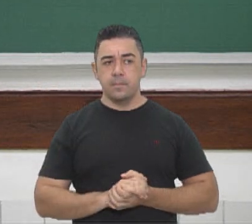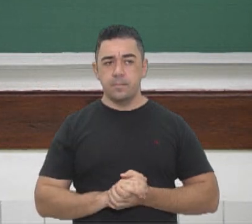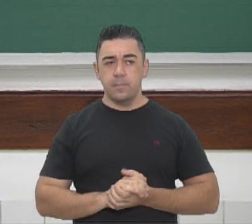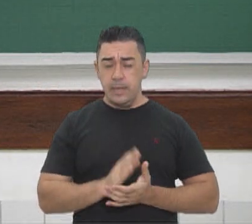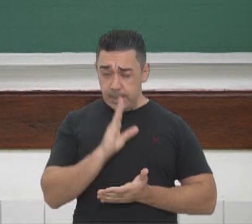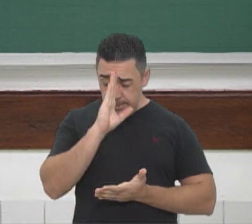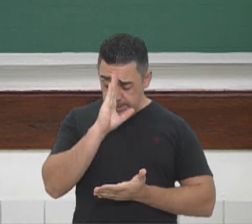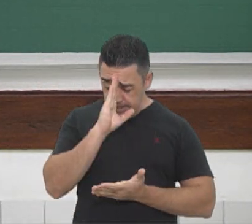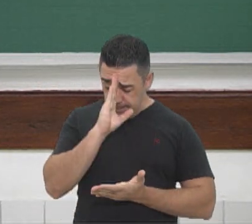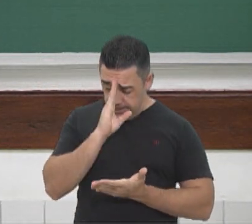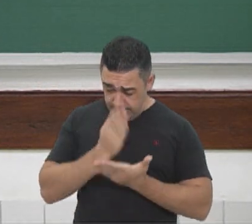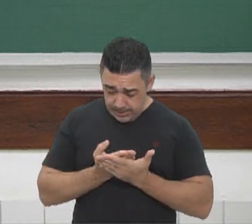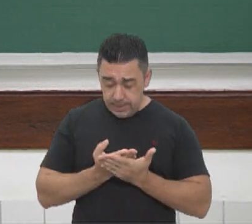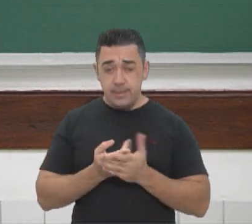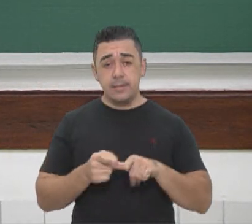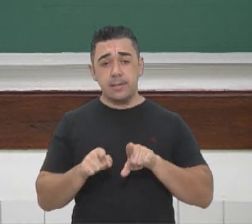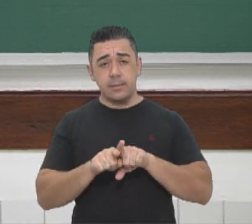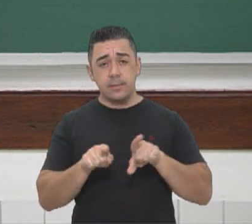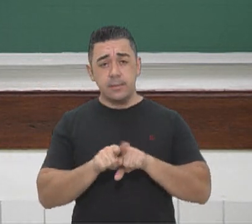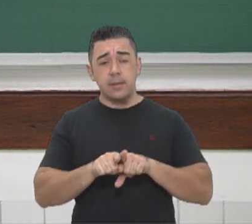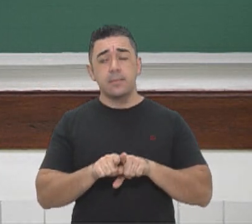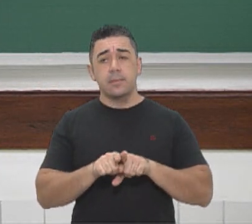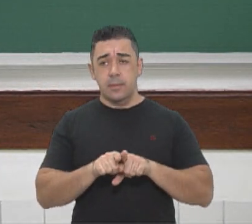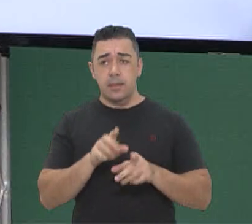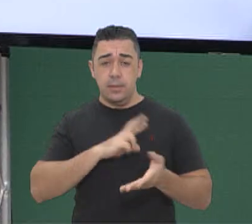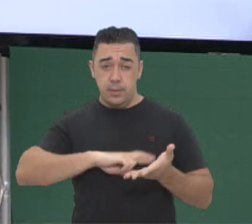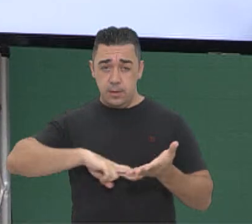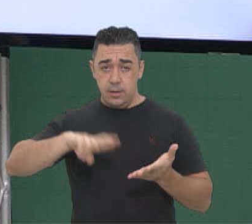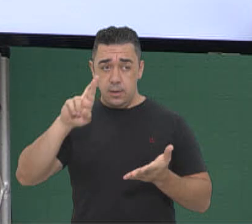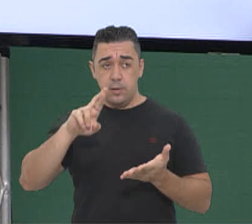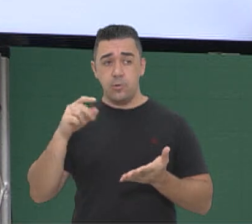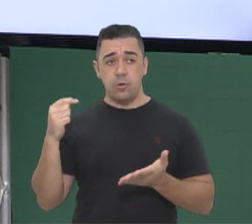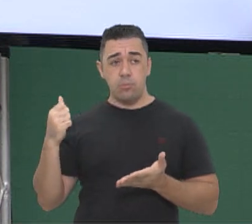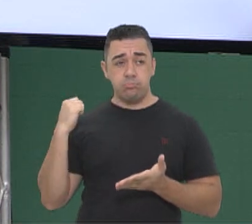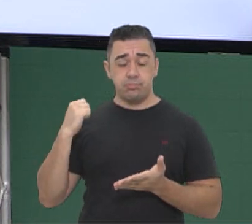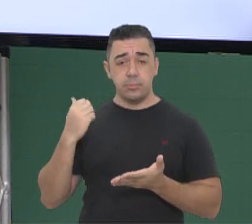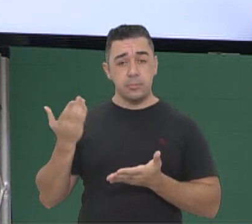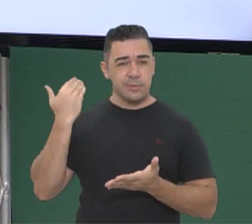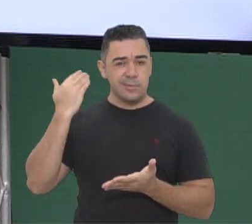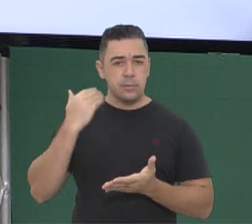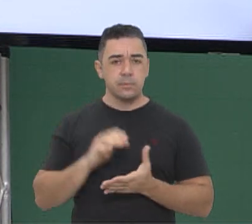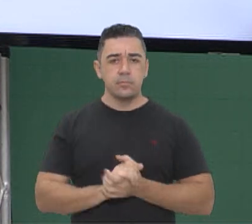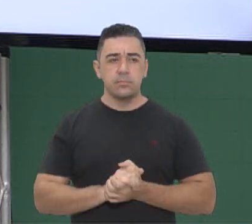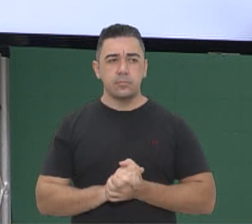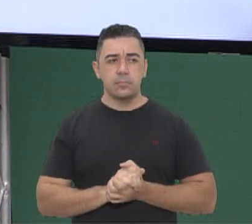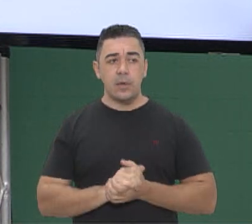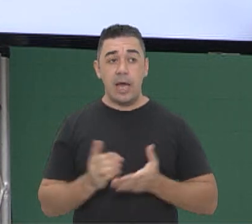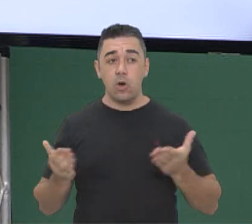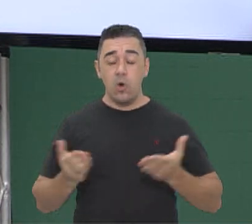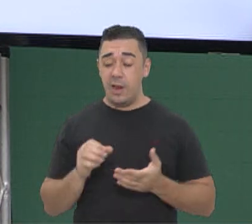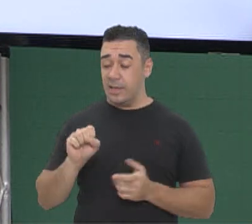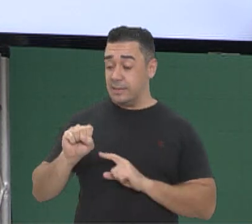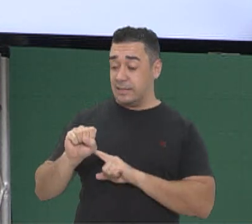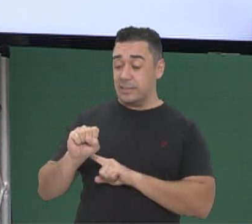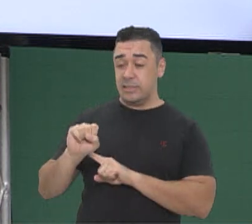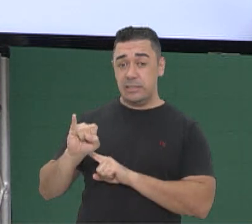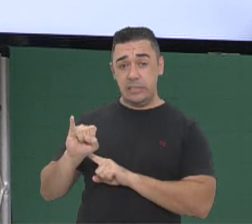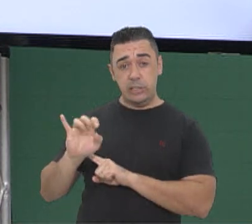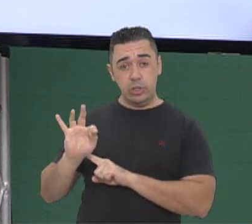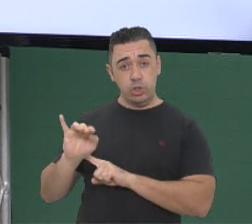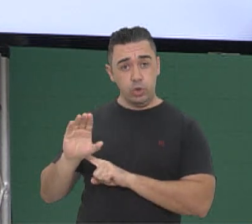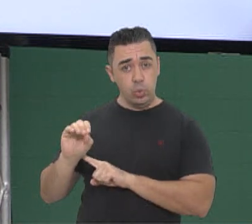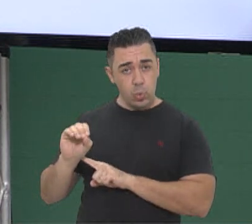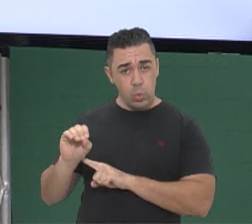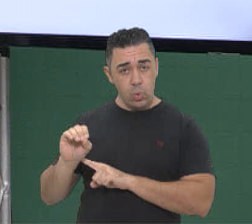Crenças e rituais dessa civilização chamada Moche. Sítio arqueológico, olha só, agora a palavrinha sítio